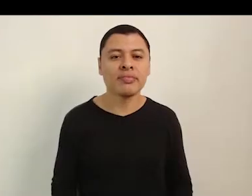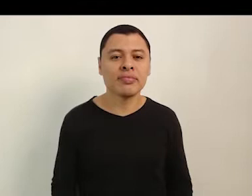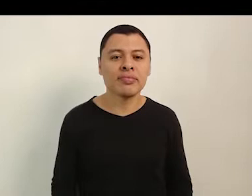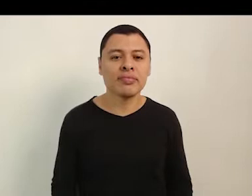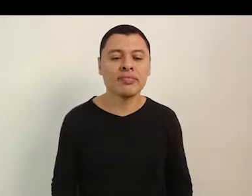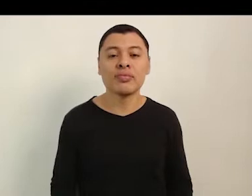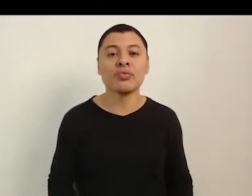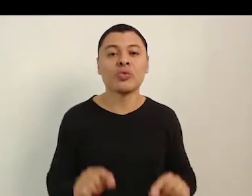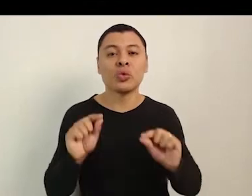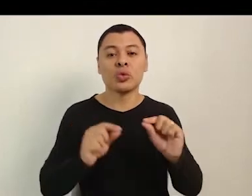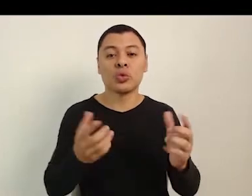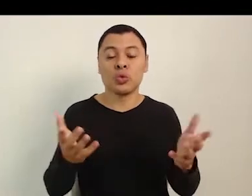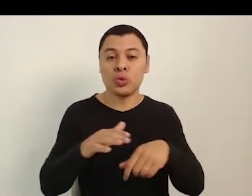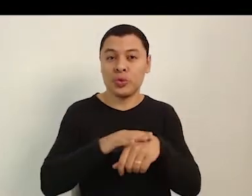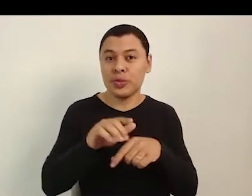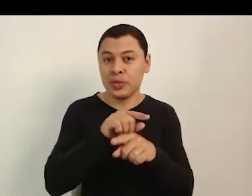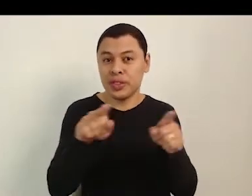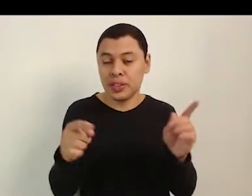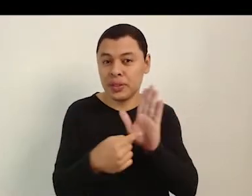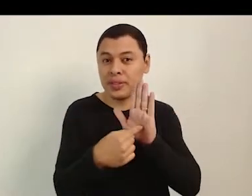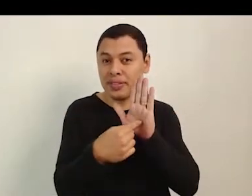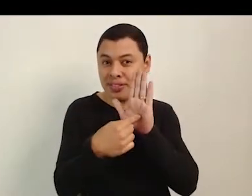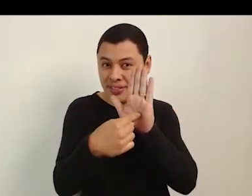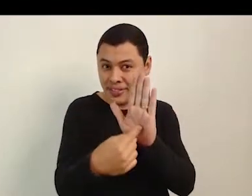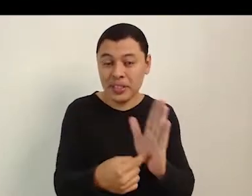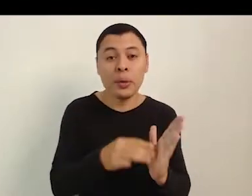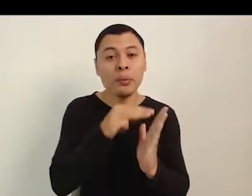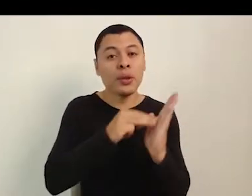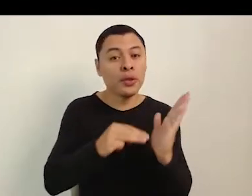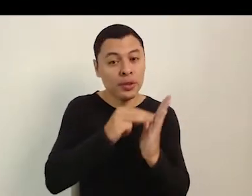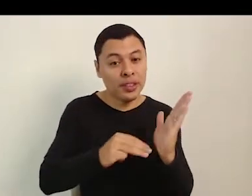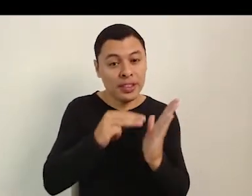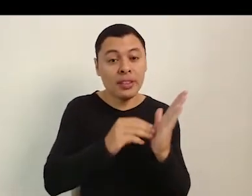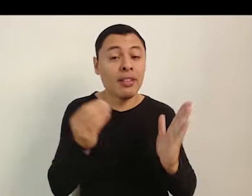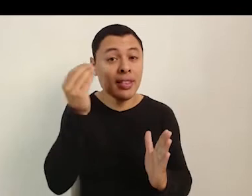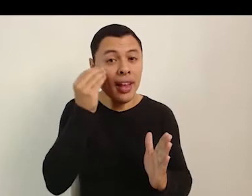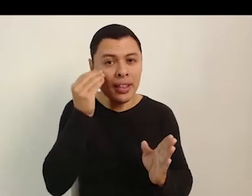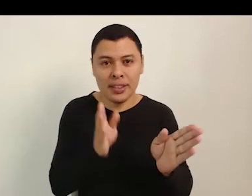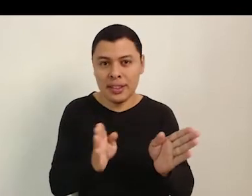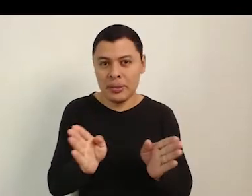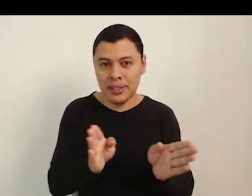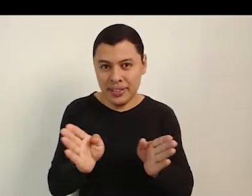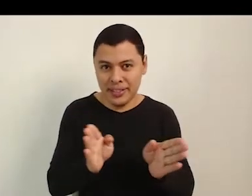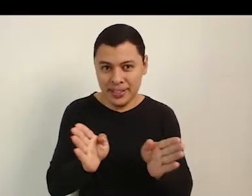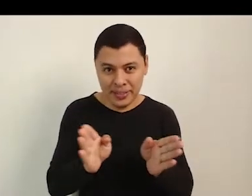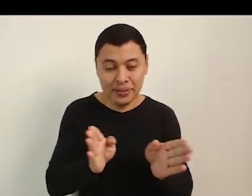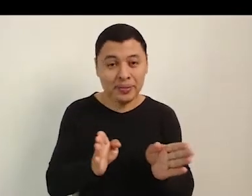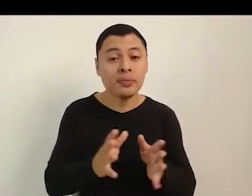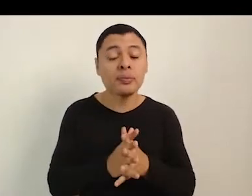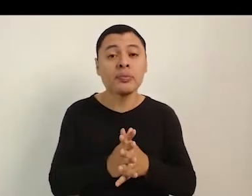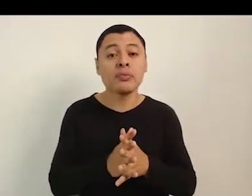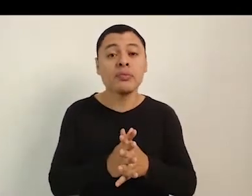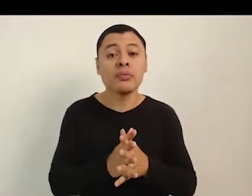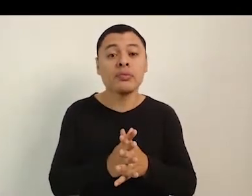Hoje a gente vai conversar com vocês aqui e apresentar a nossa metodologia de teste de acessibilidade. Fazendo